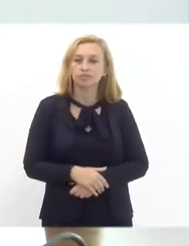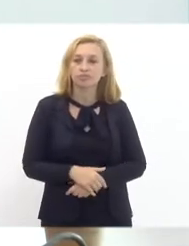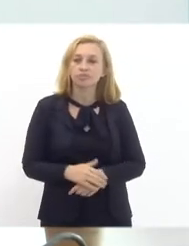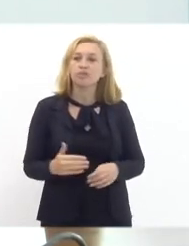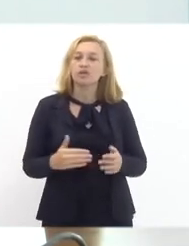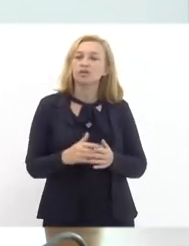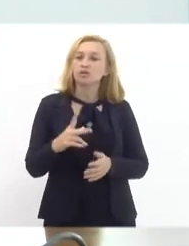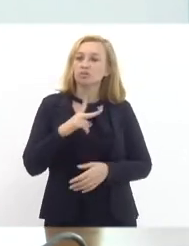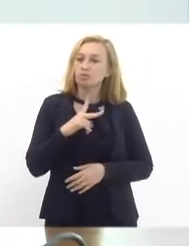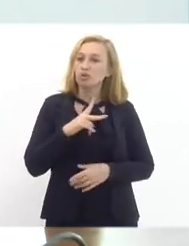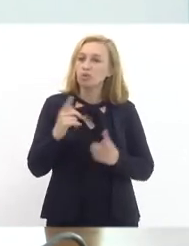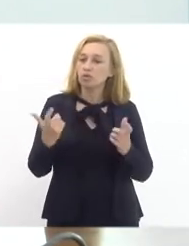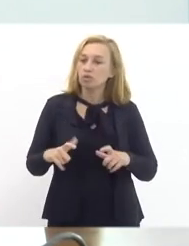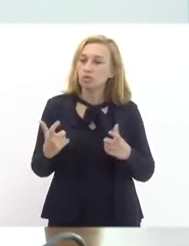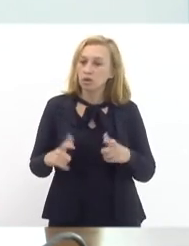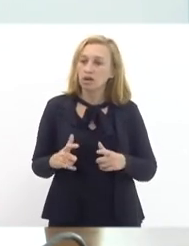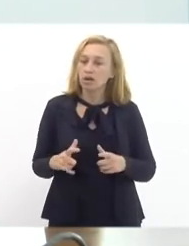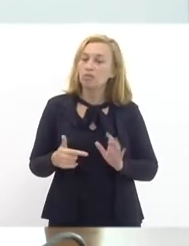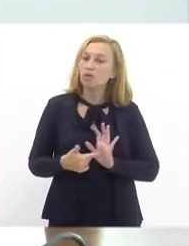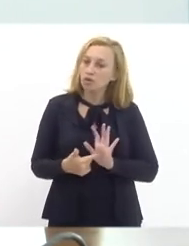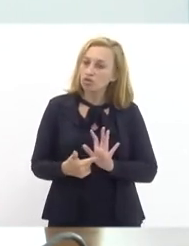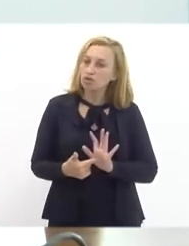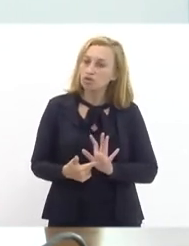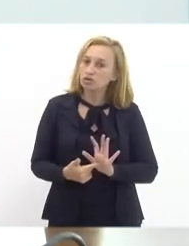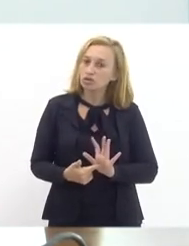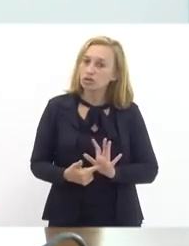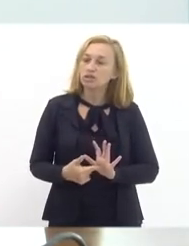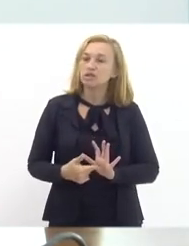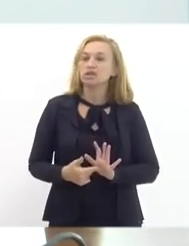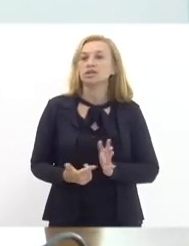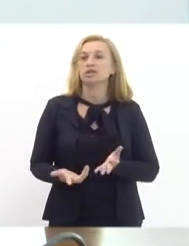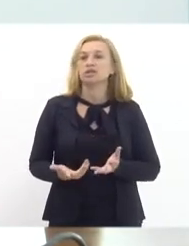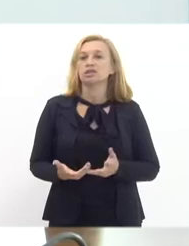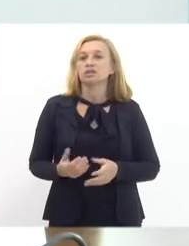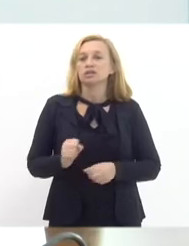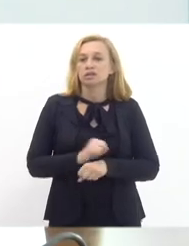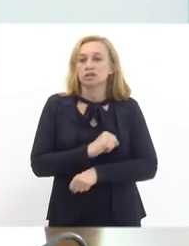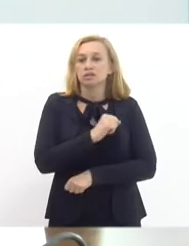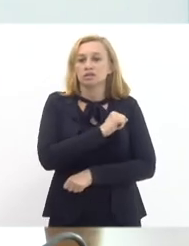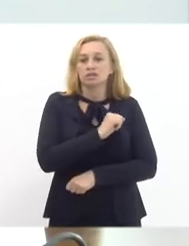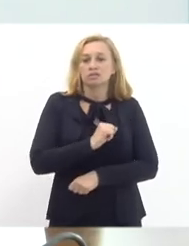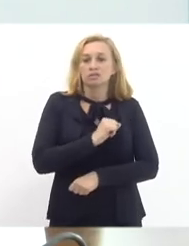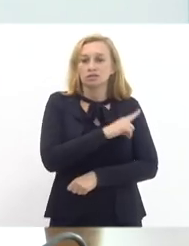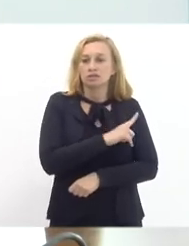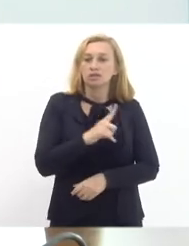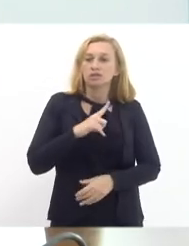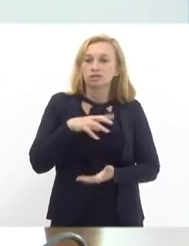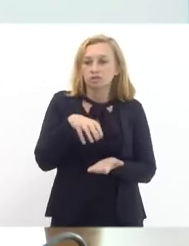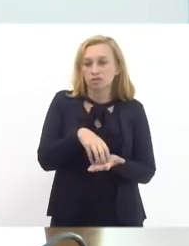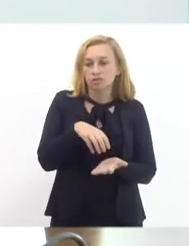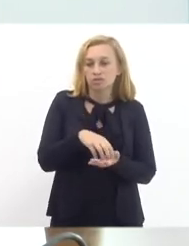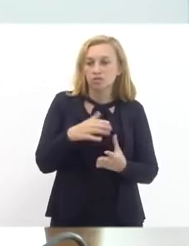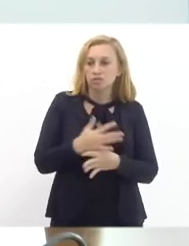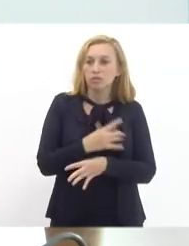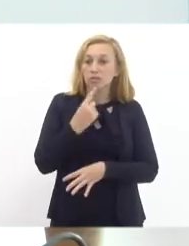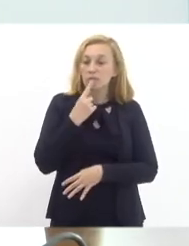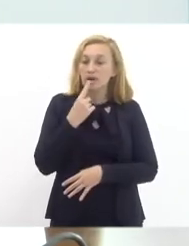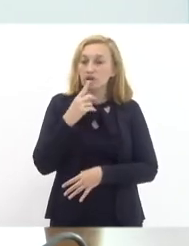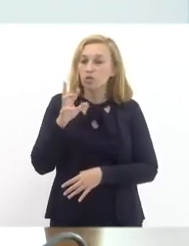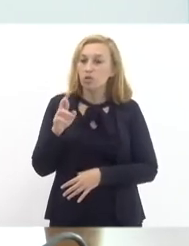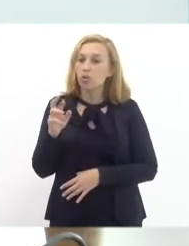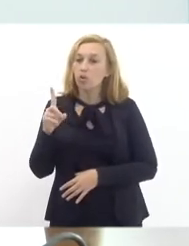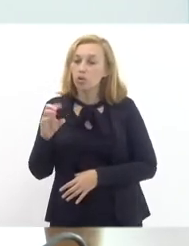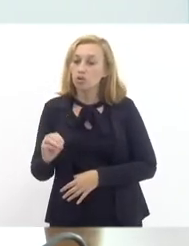a sua própria localização reflete isso. Muito embora São Gonçalo tenha o centro urbano ali perto do Rodo, é